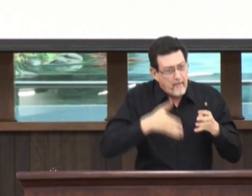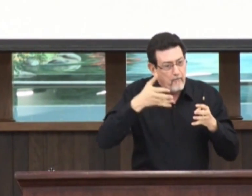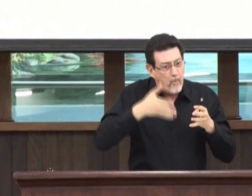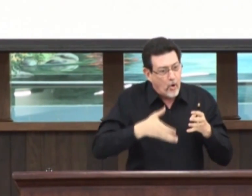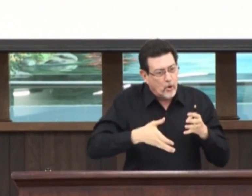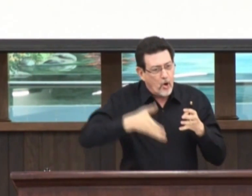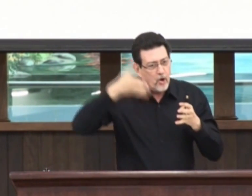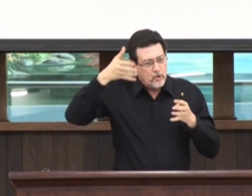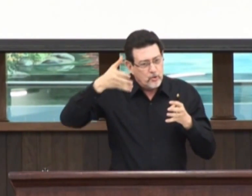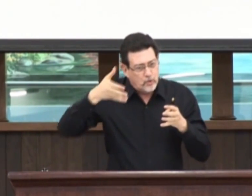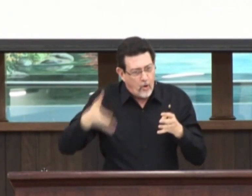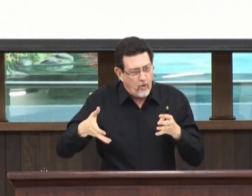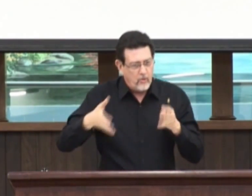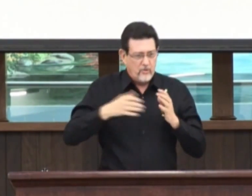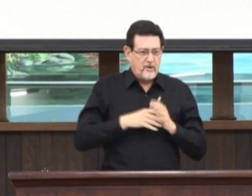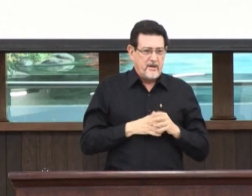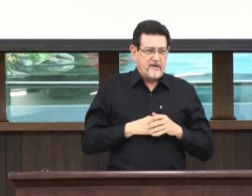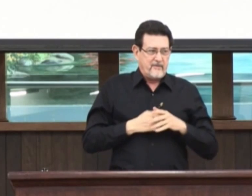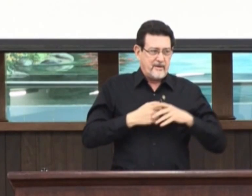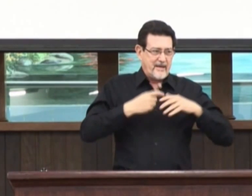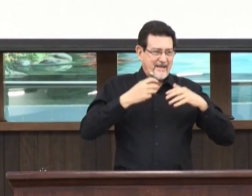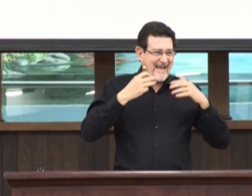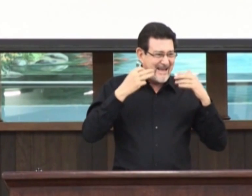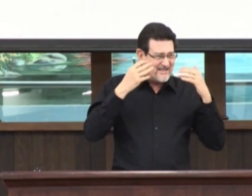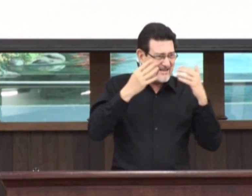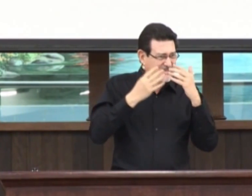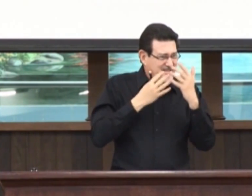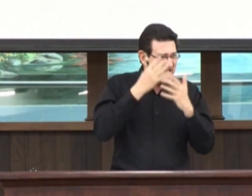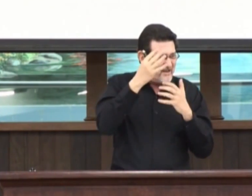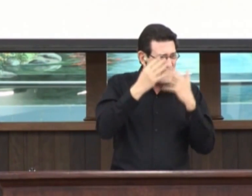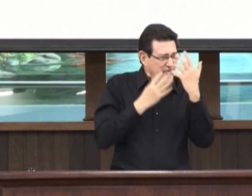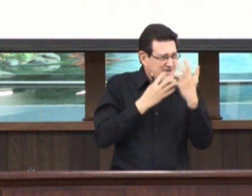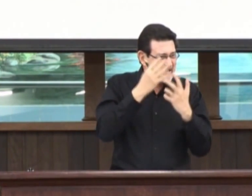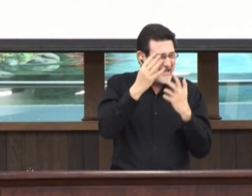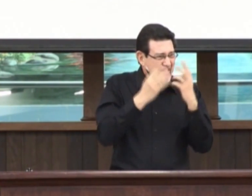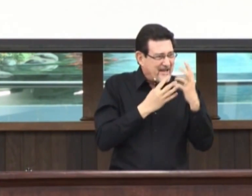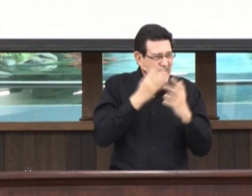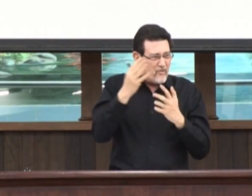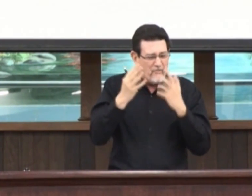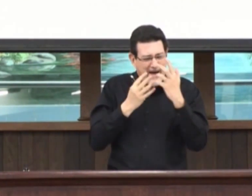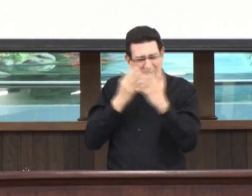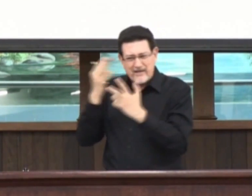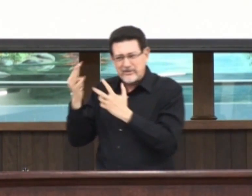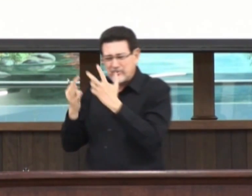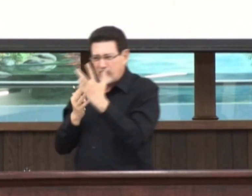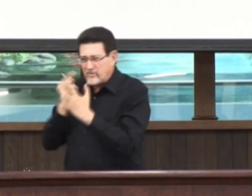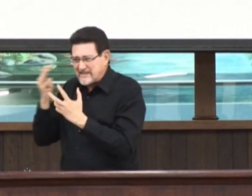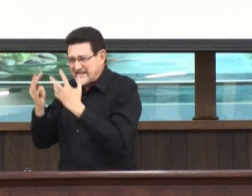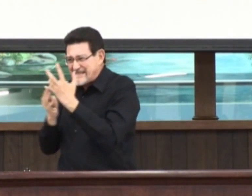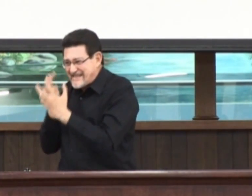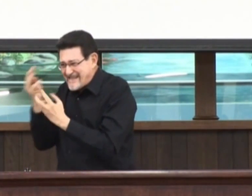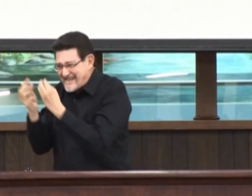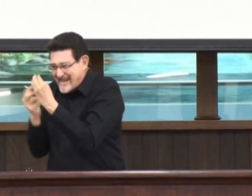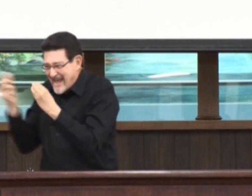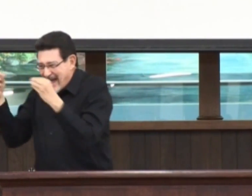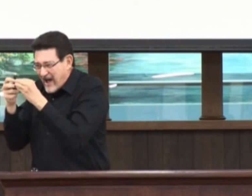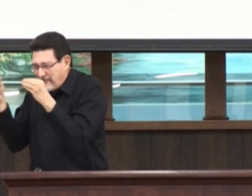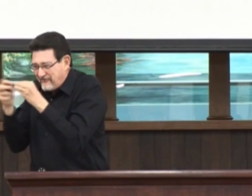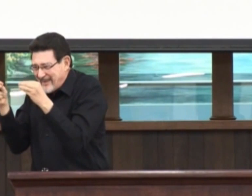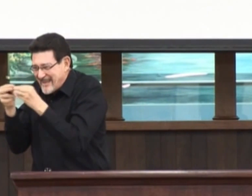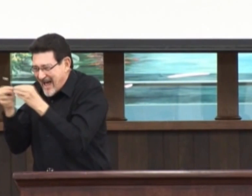monótona, monotom. E é cansativo um maestro,